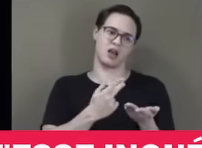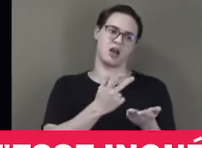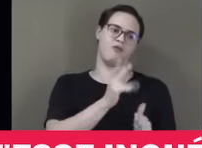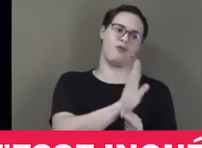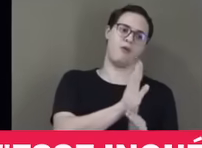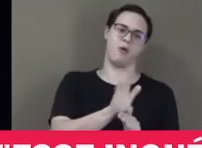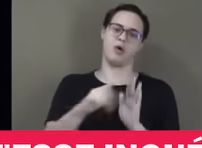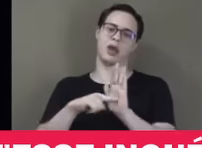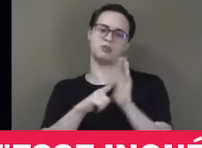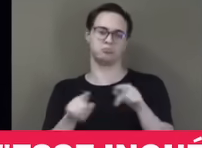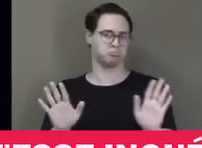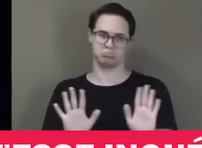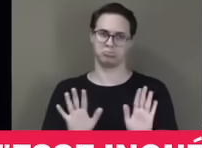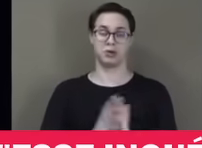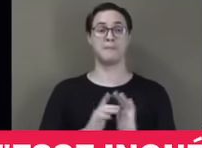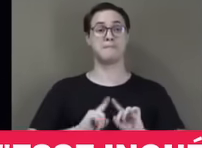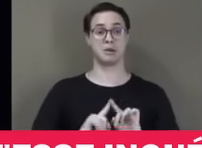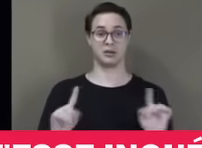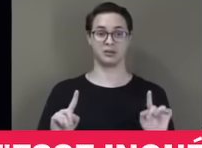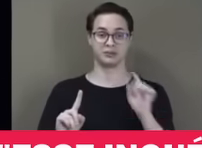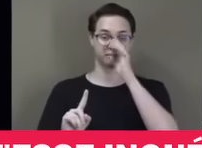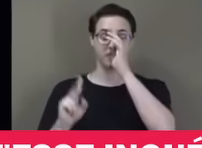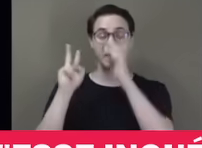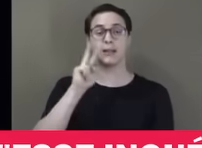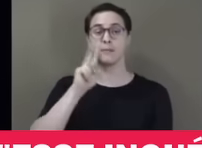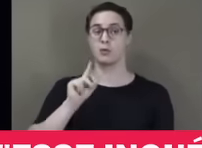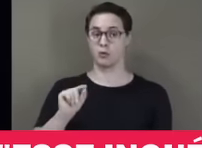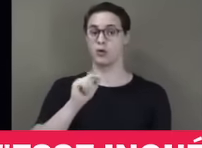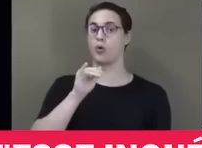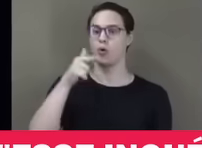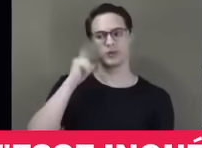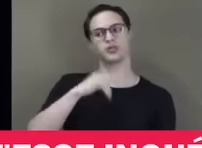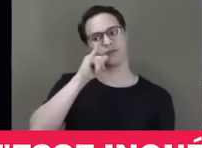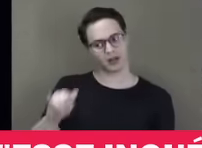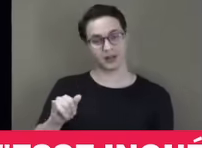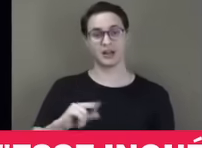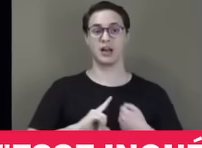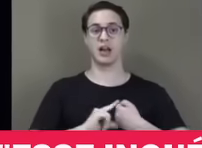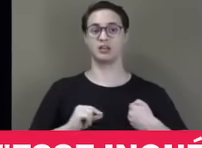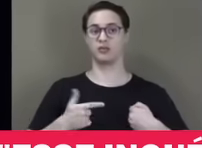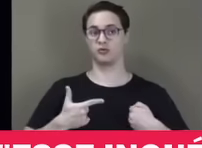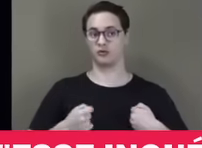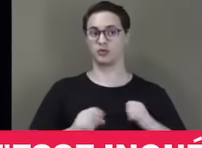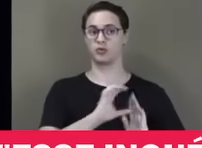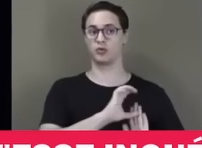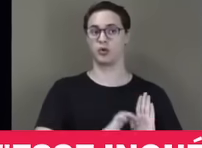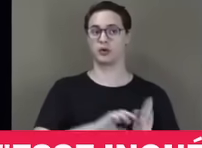ato de qualquer governo. Mas, lembra o senhor, disse isso ao senhor ontem, o artigo 20 do Código de Processo